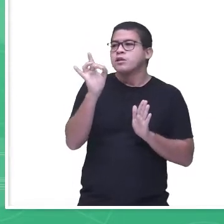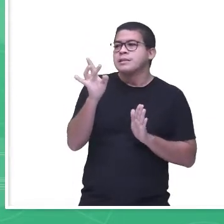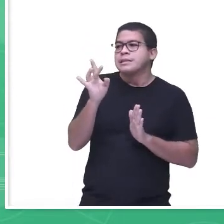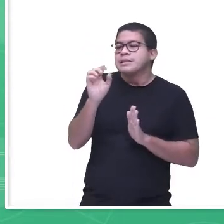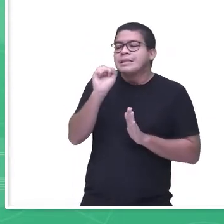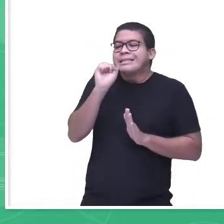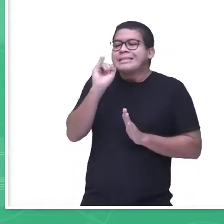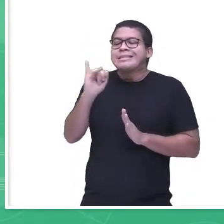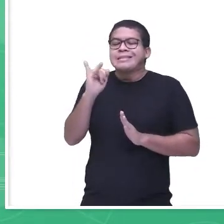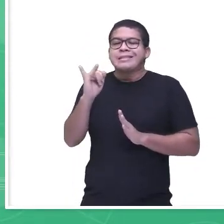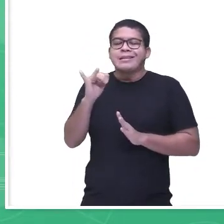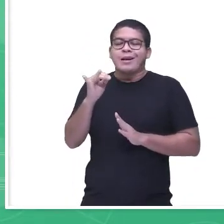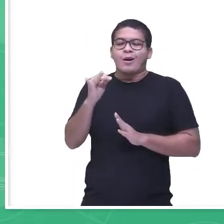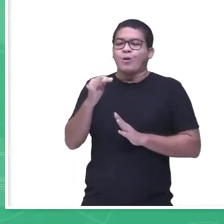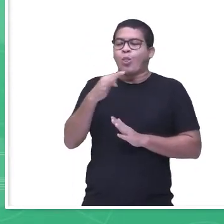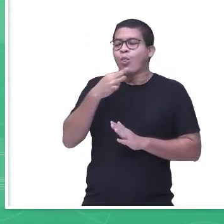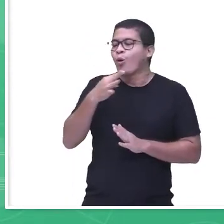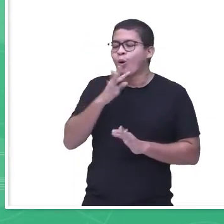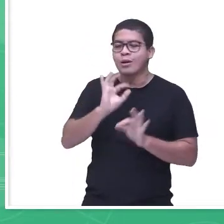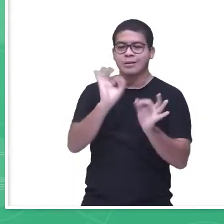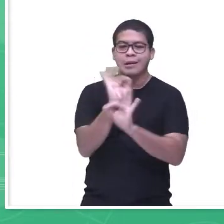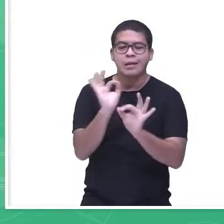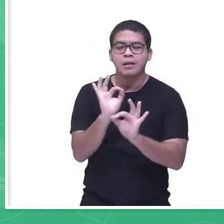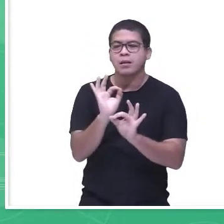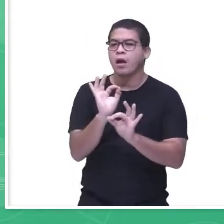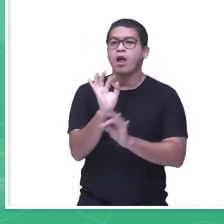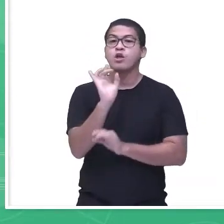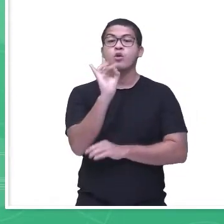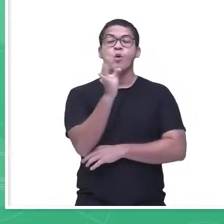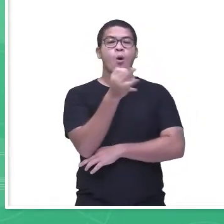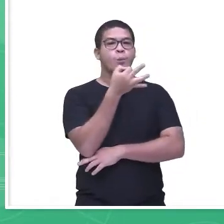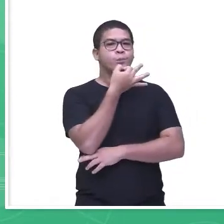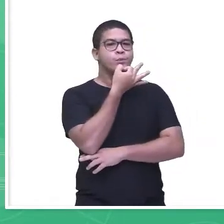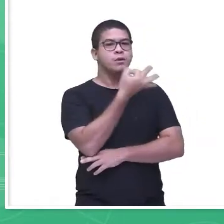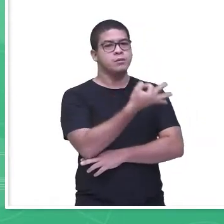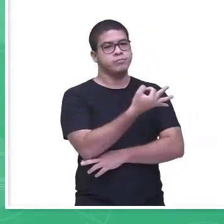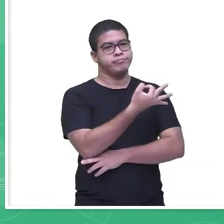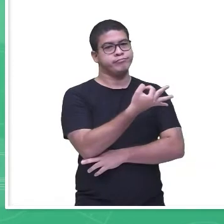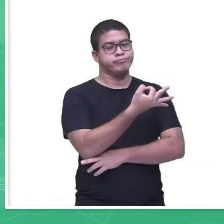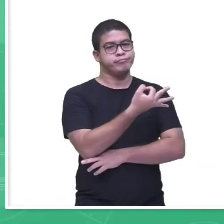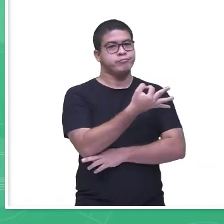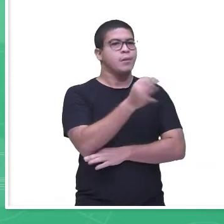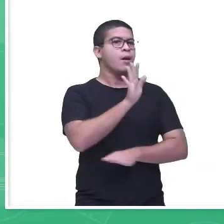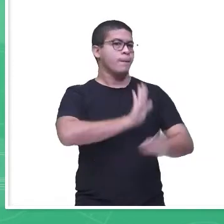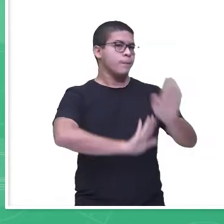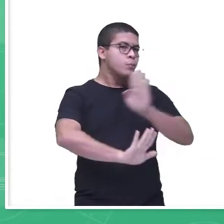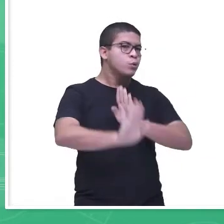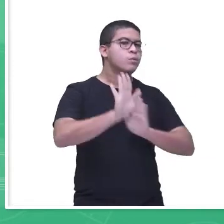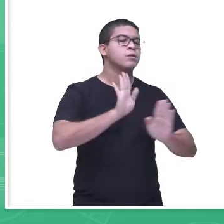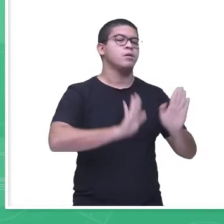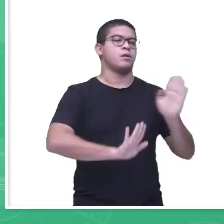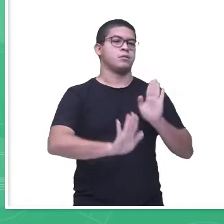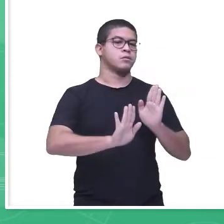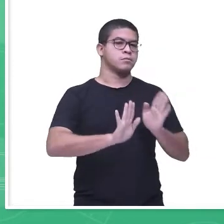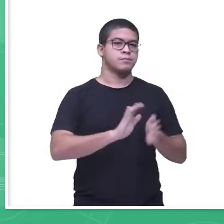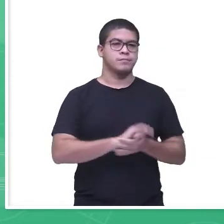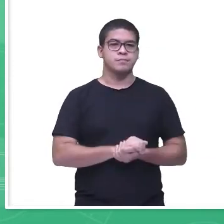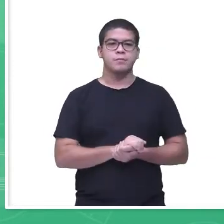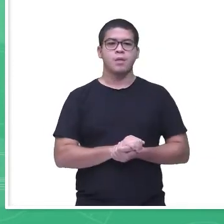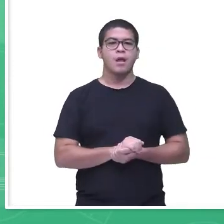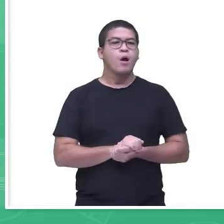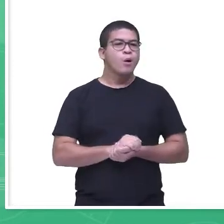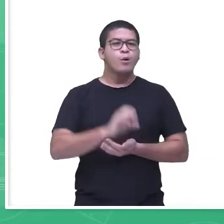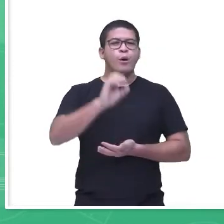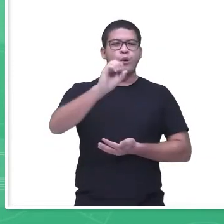opinião, um doxa, que era aquilo que os sofistas queriam. Os sofistas só se preocupavam com isso, com esse doxa. Eles não